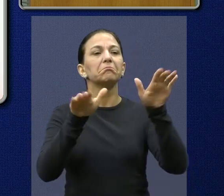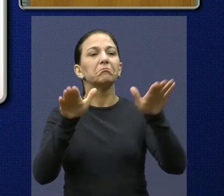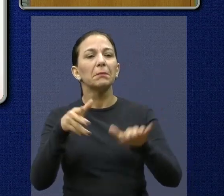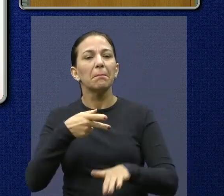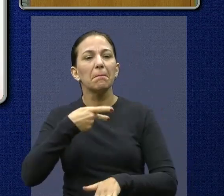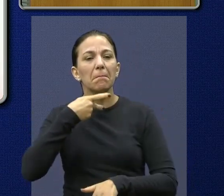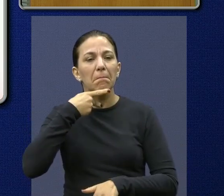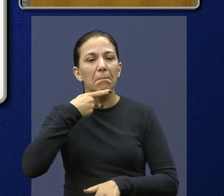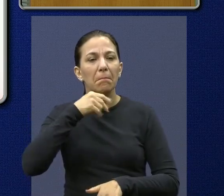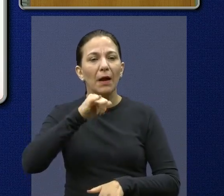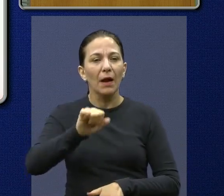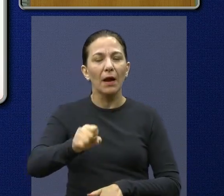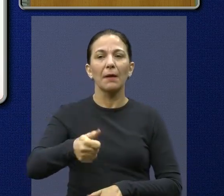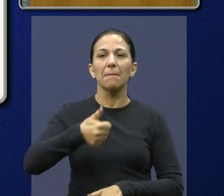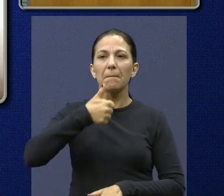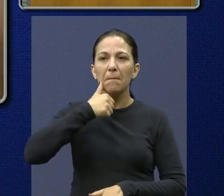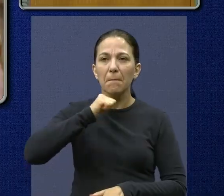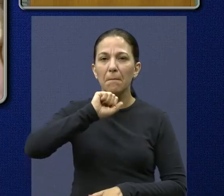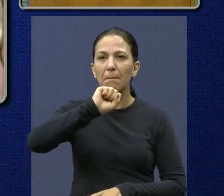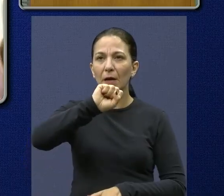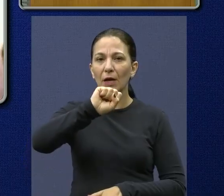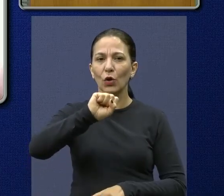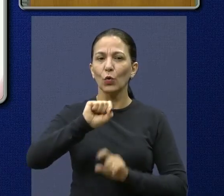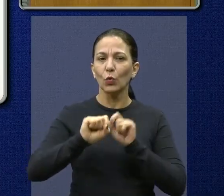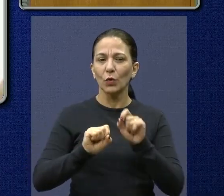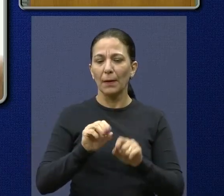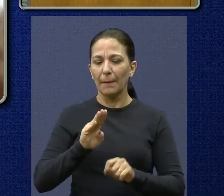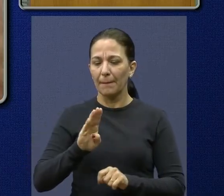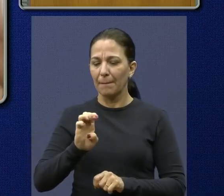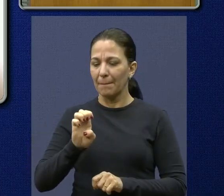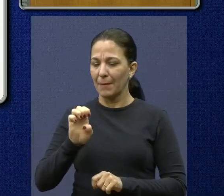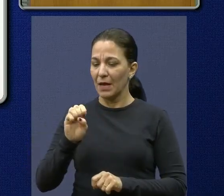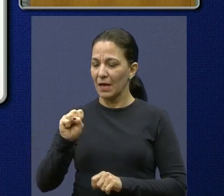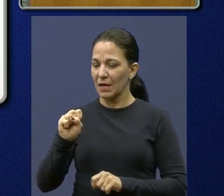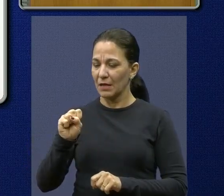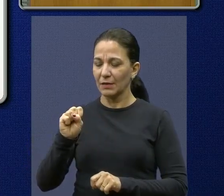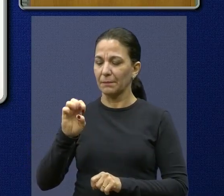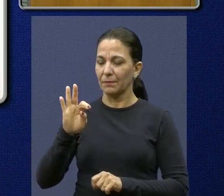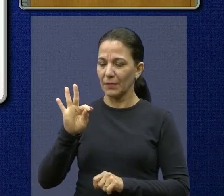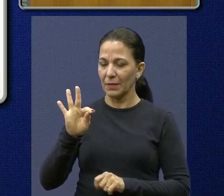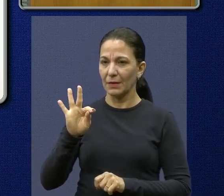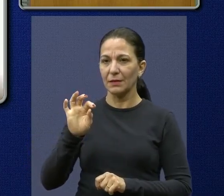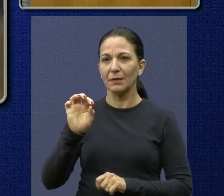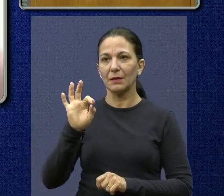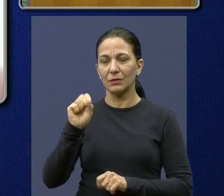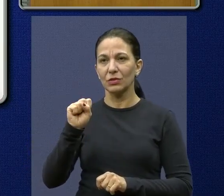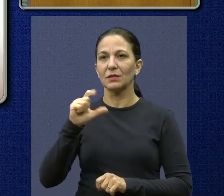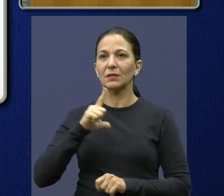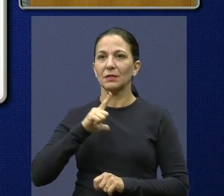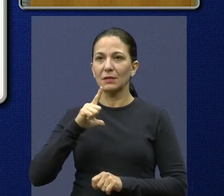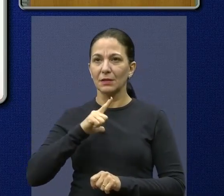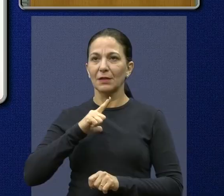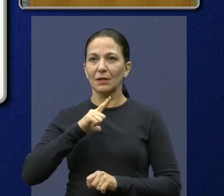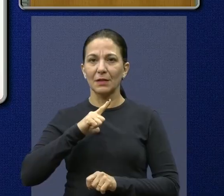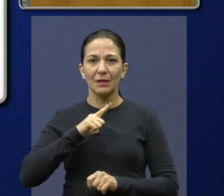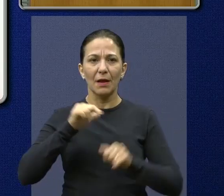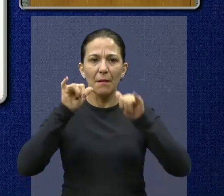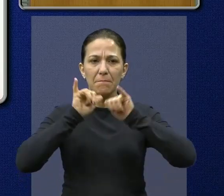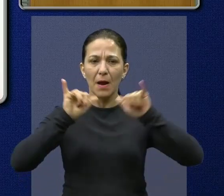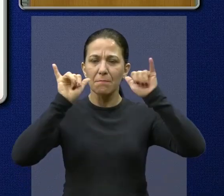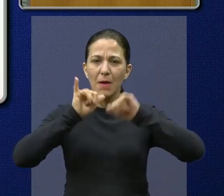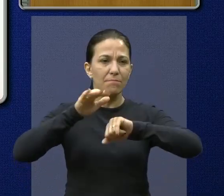pais. Por que não tem propaganda? Bets, você é capaz de abrir a geladeira da sua casa e sair uma propaganda lá de dentro,